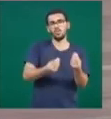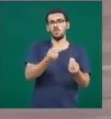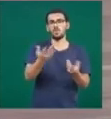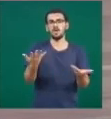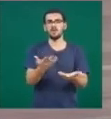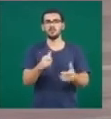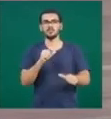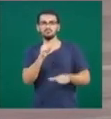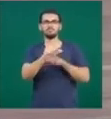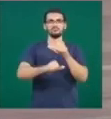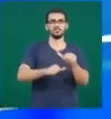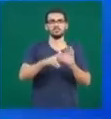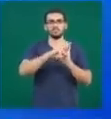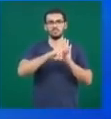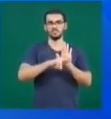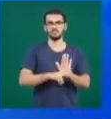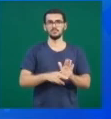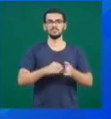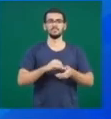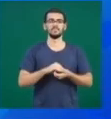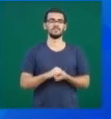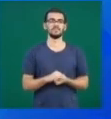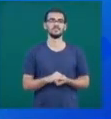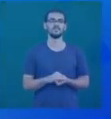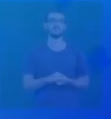nova reforma. É já já.